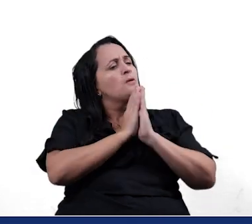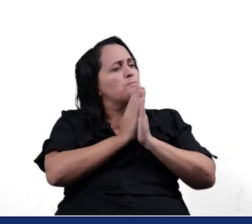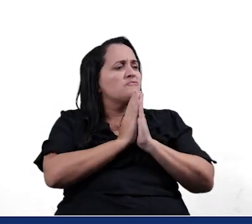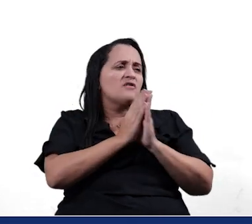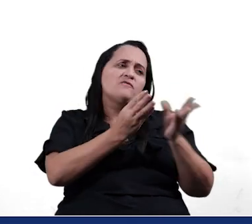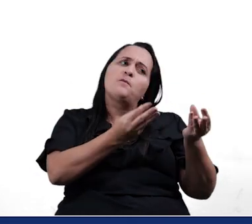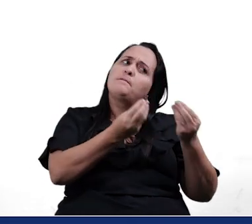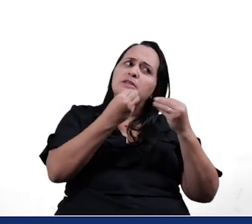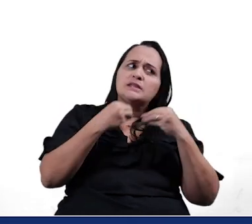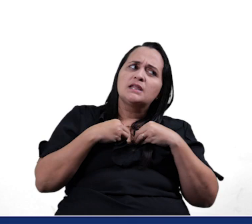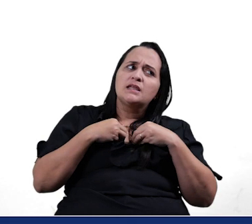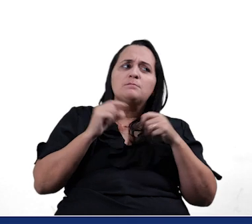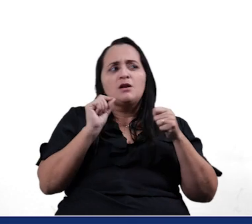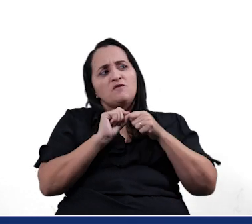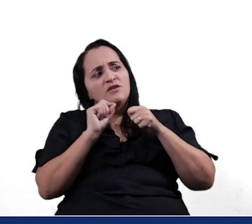uma casa."